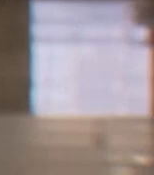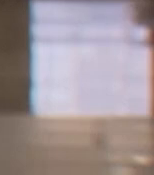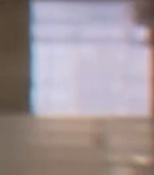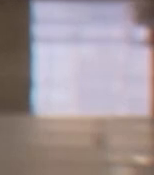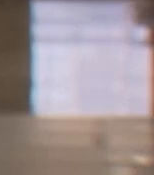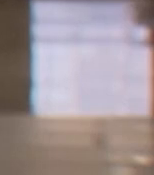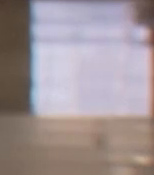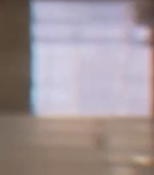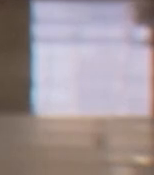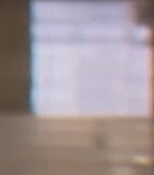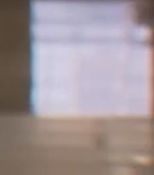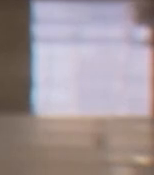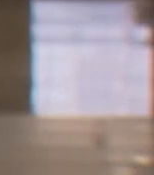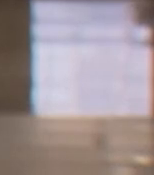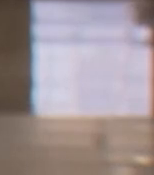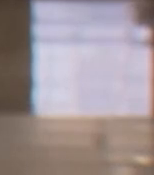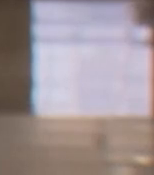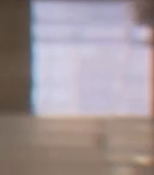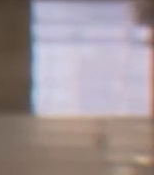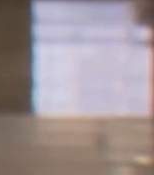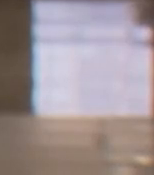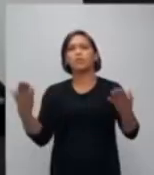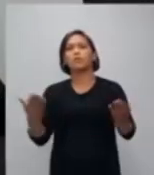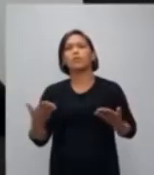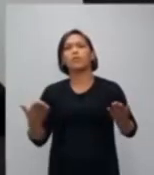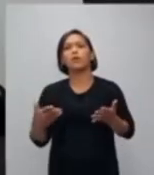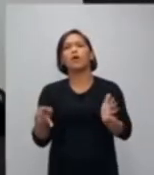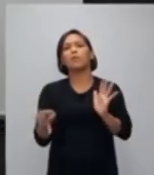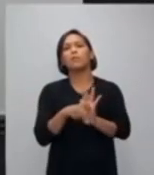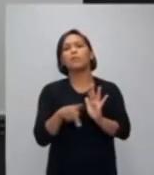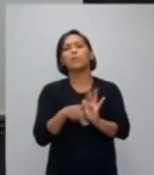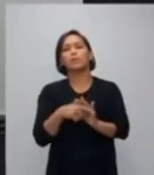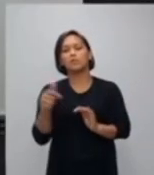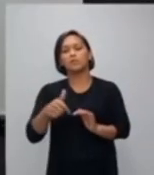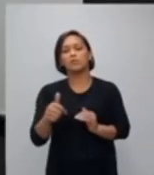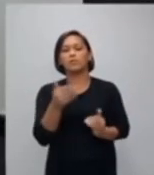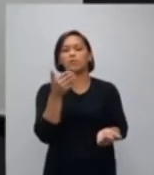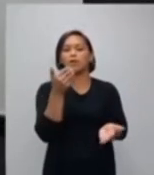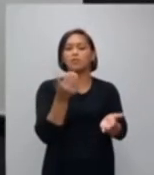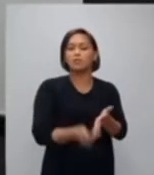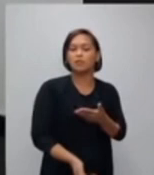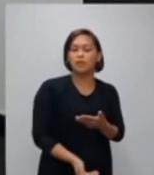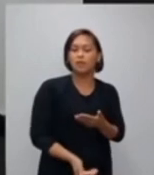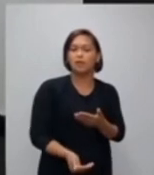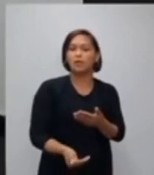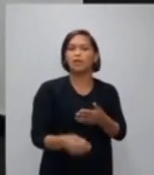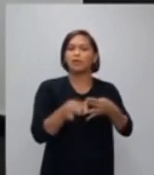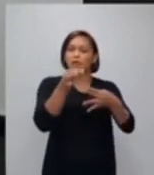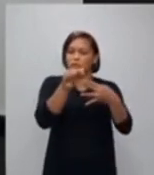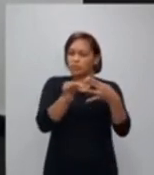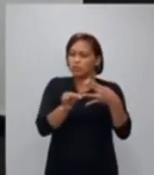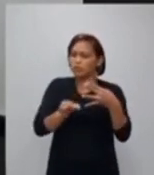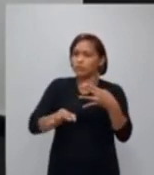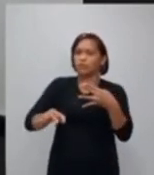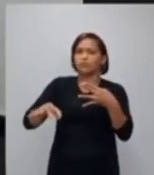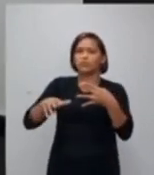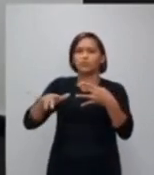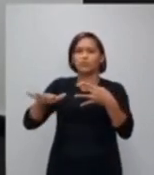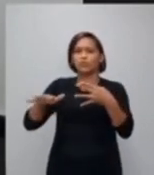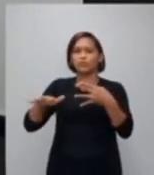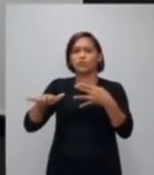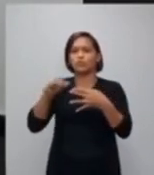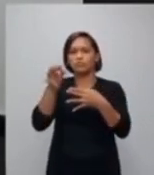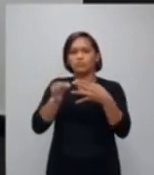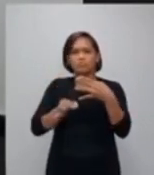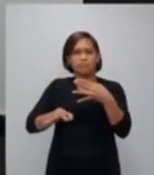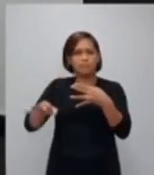ex-empregador e o plano de saúde o STJ ao analisar o caso a relatora ministra Nancy andrighi mencionou doutrina